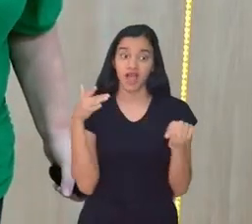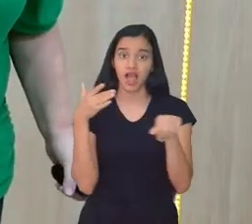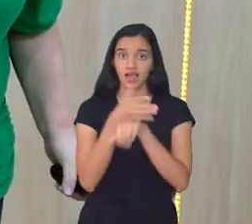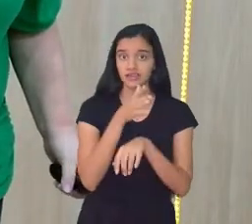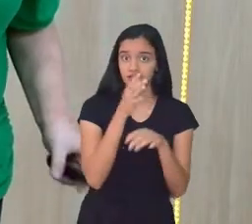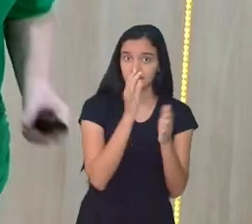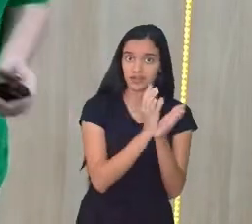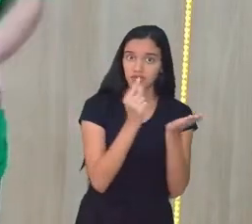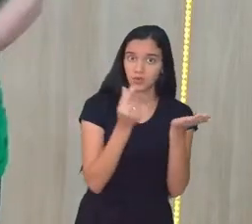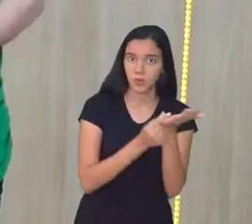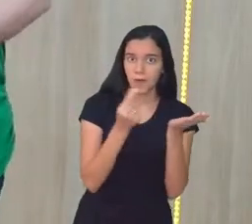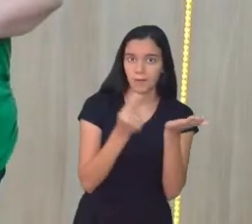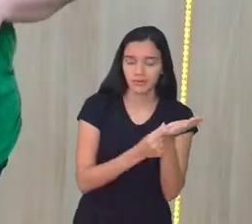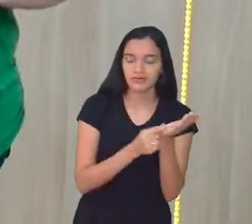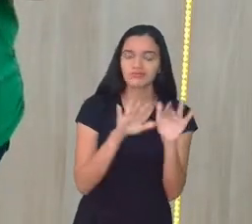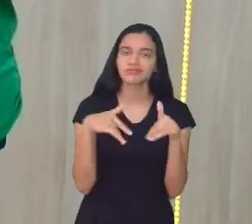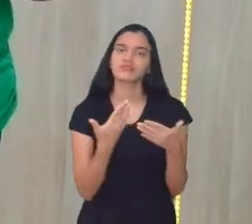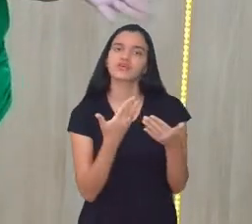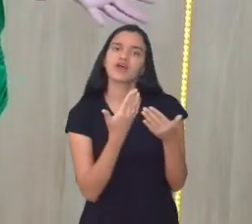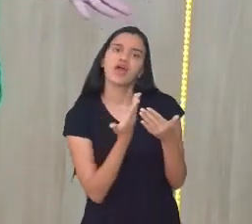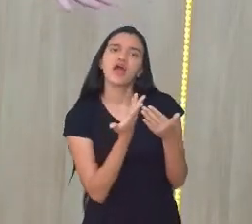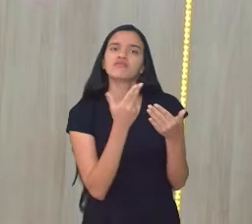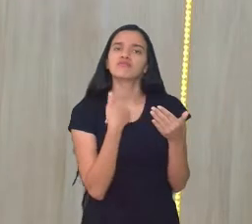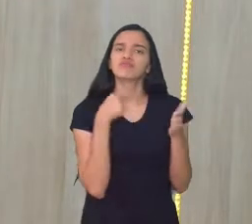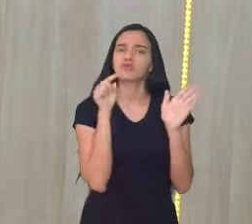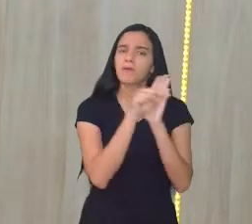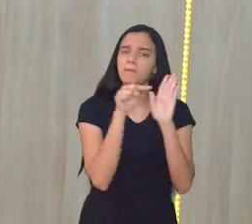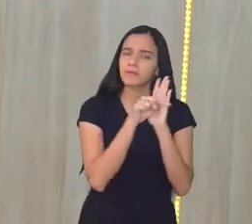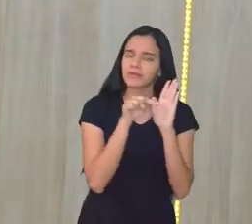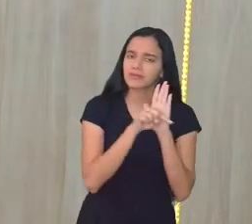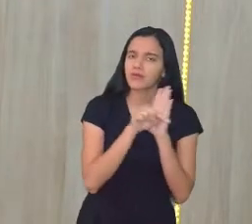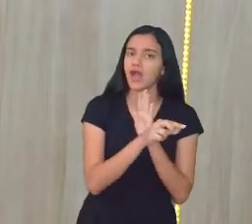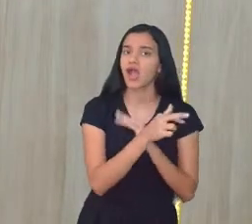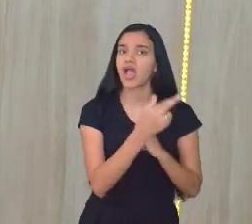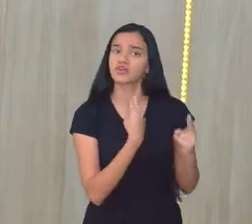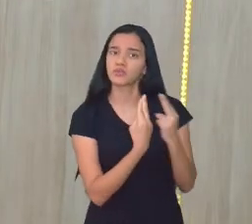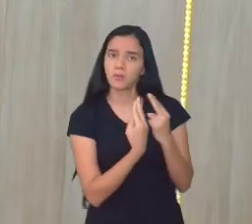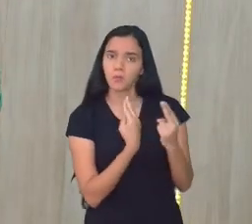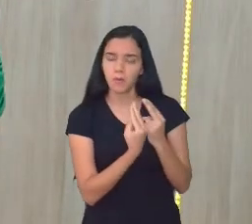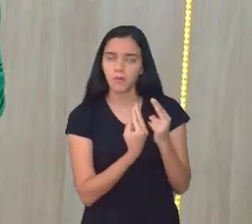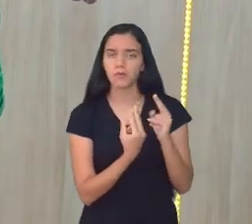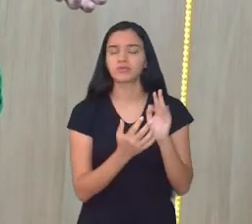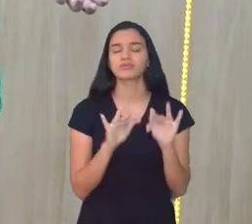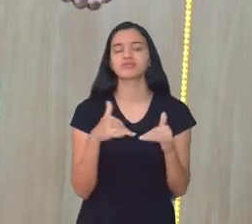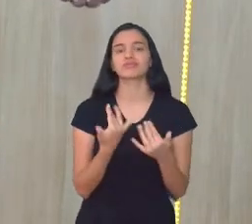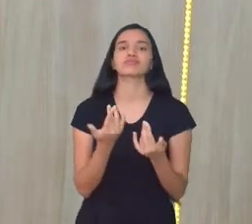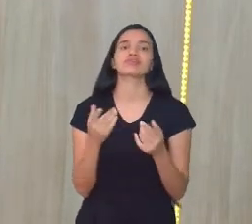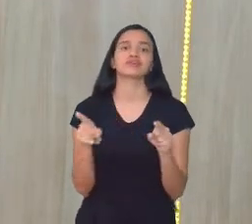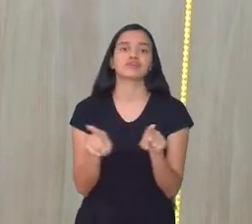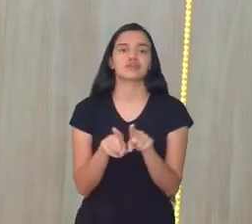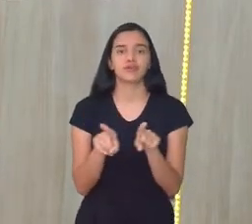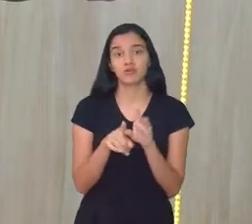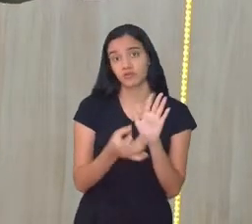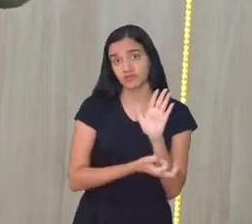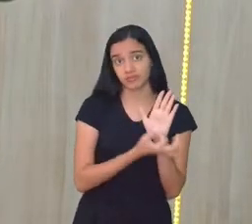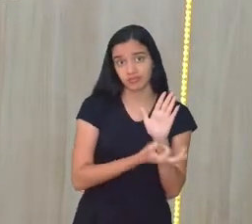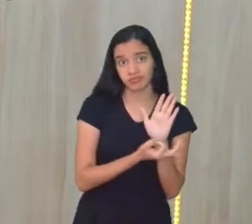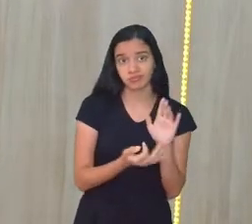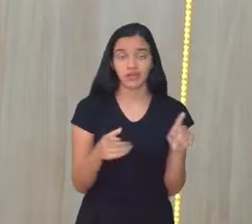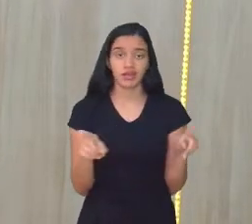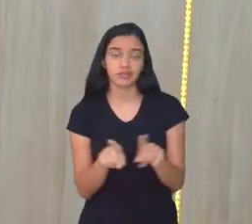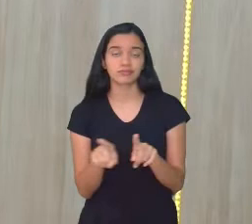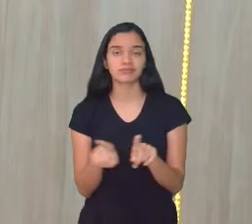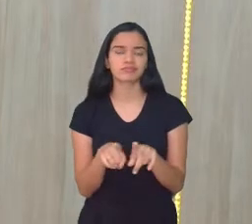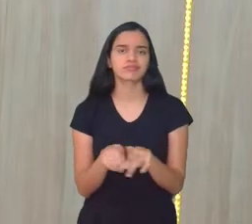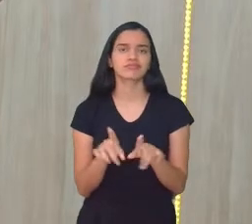entra lá no aplicativo, faz toda e qualquer pergunta, toda e qualquer observação, pode dar sugestão, pode